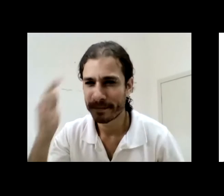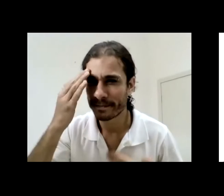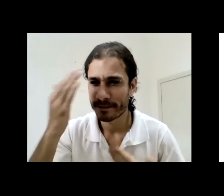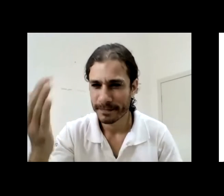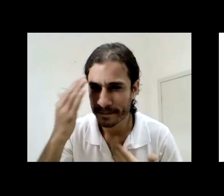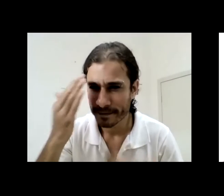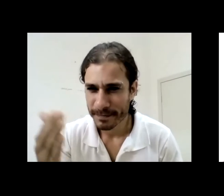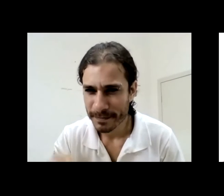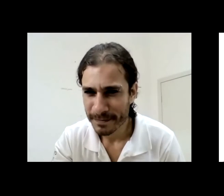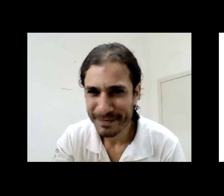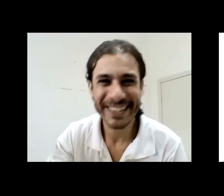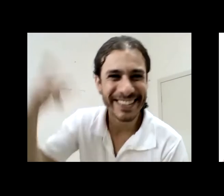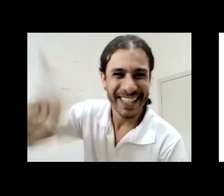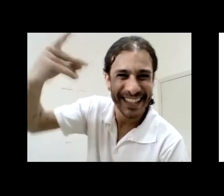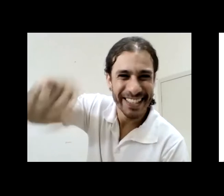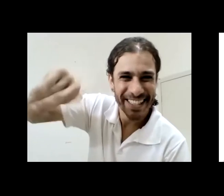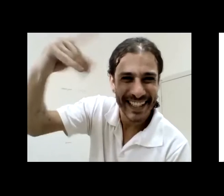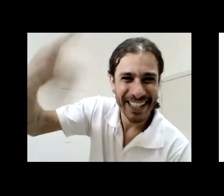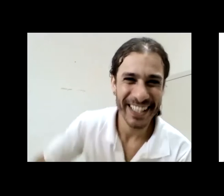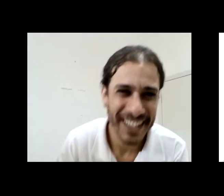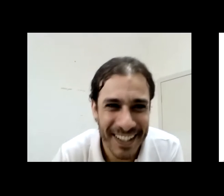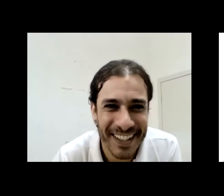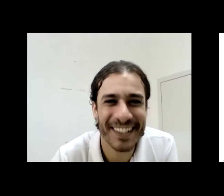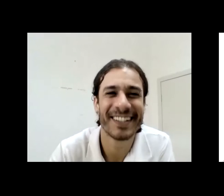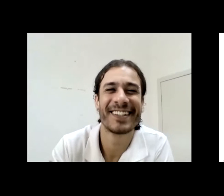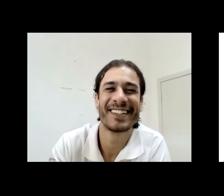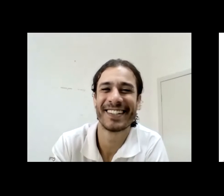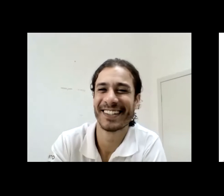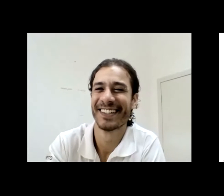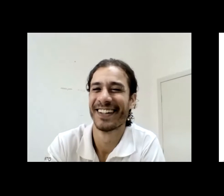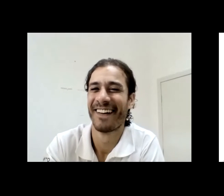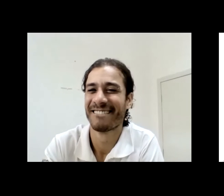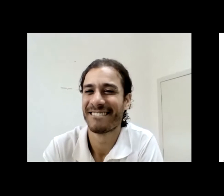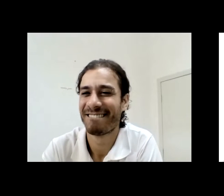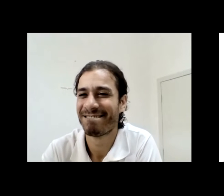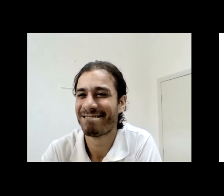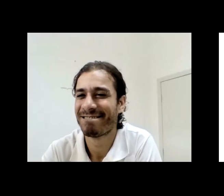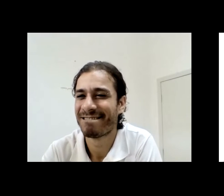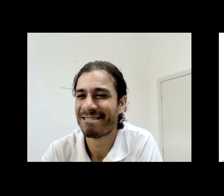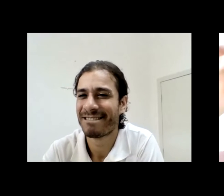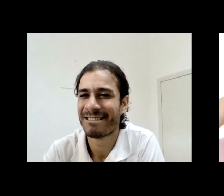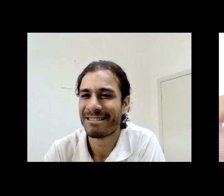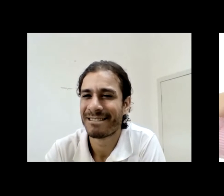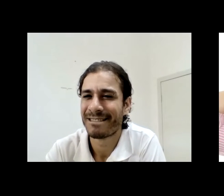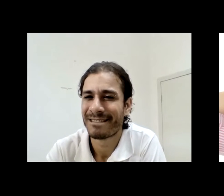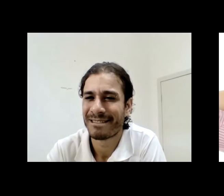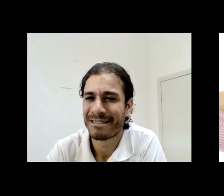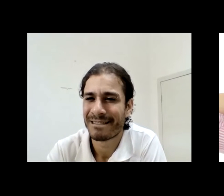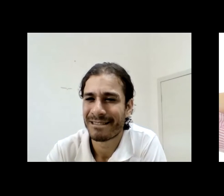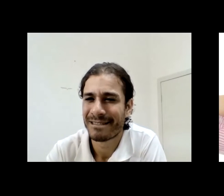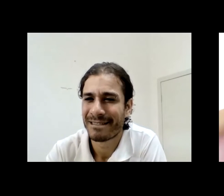Hoje foi pauleira. E a Ana vai estar conosco à tarde? Quem vai estar conosco à tarde?